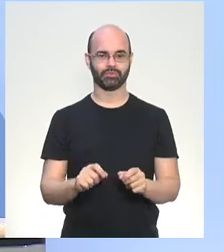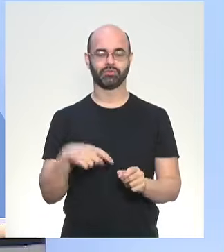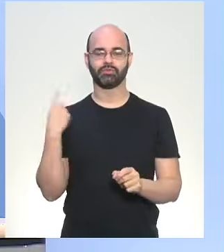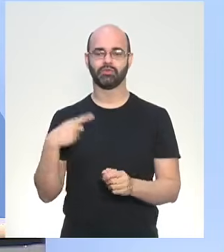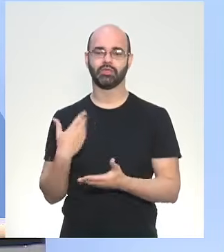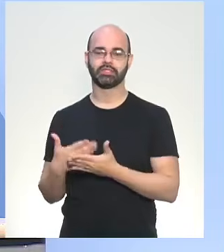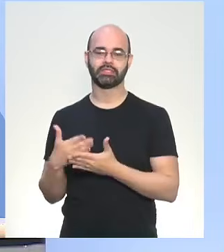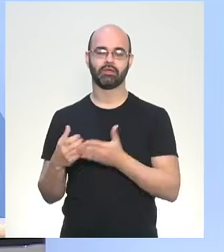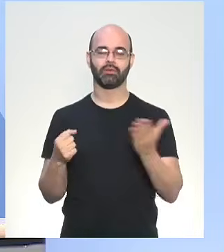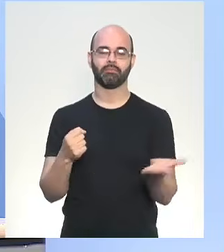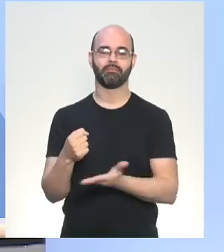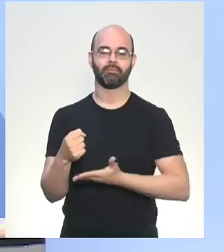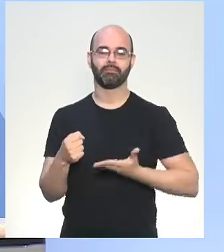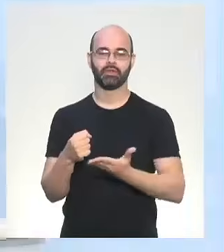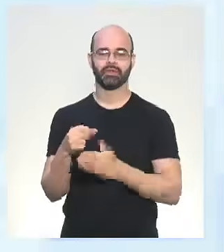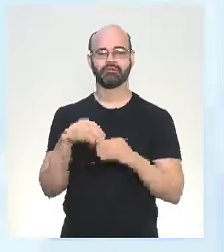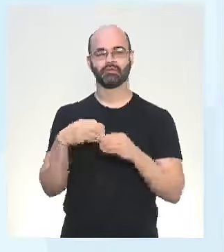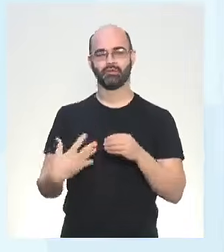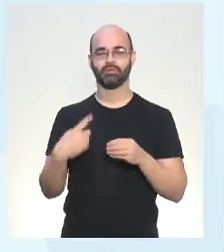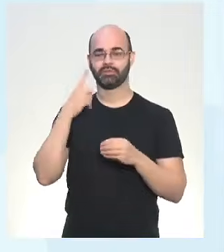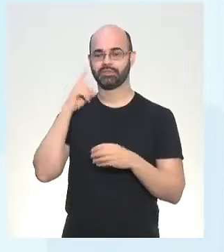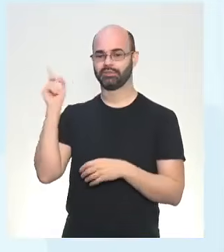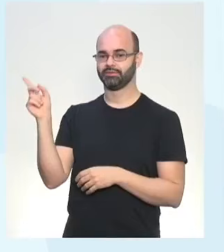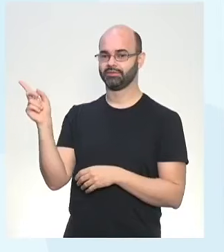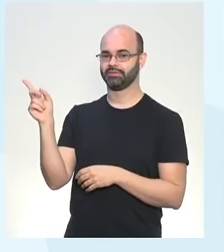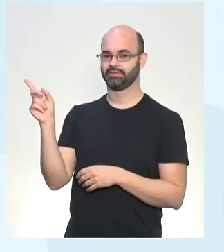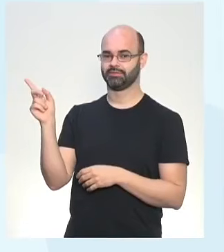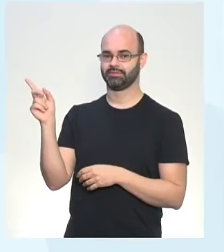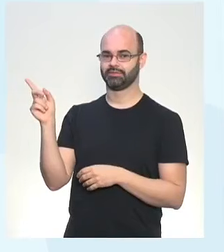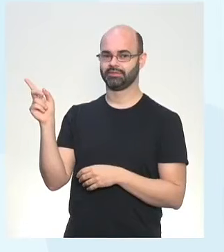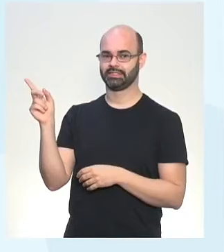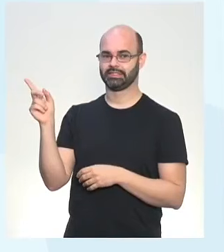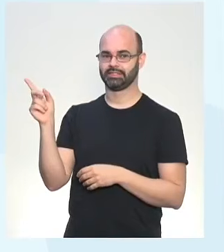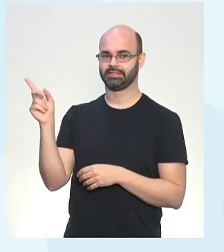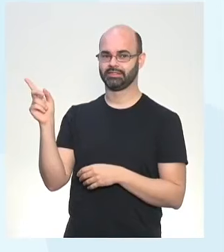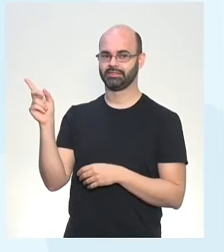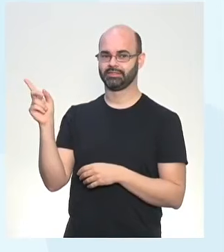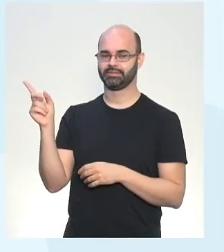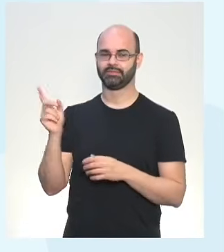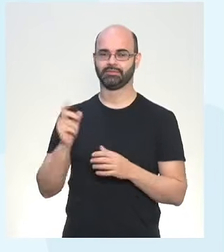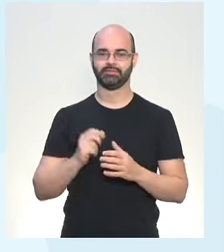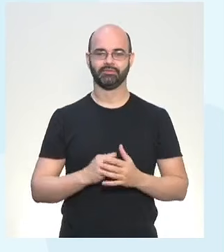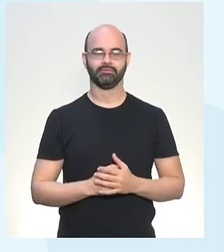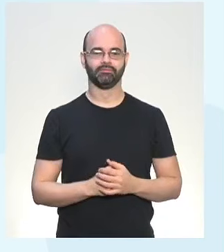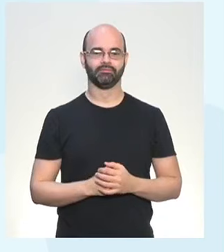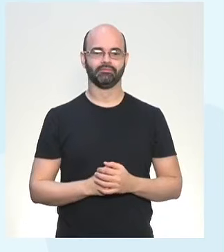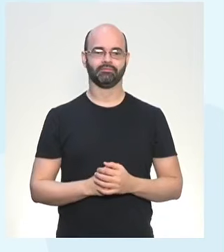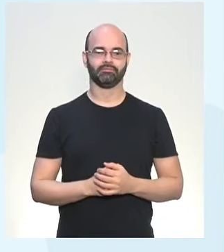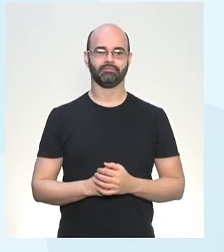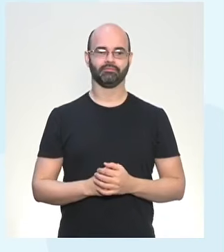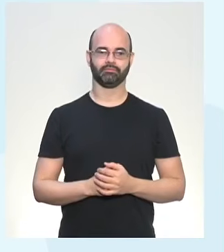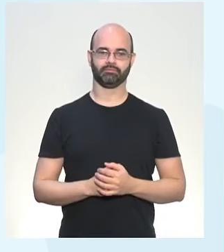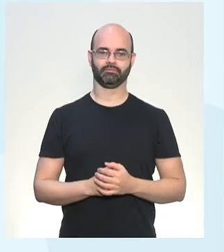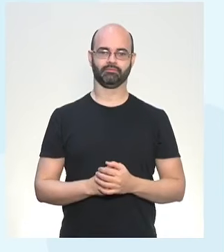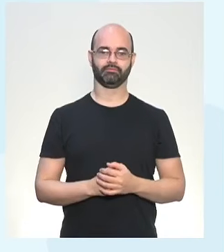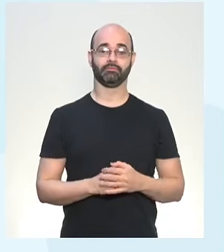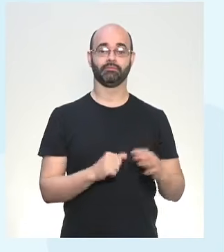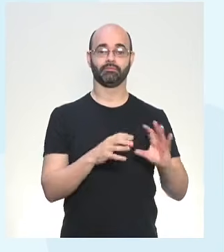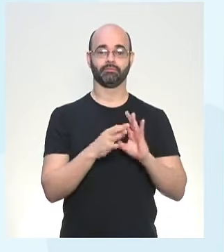nosso conteúdo, legal? Na tela, as habilidades de hoje. Trabalharemos estabelecer conexões